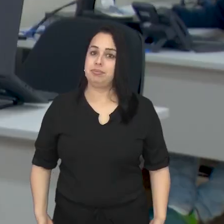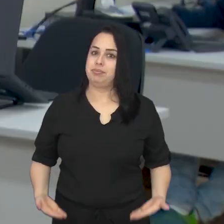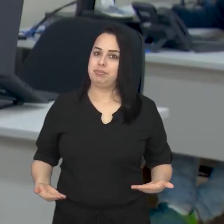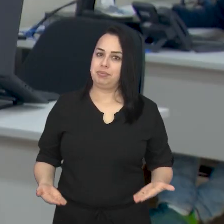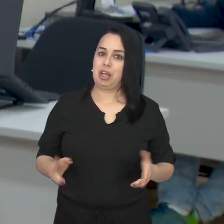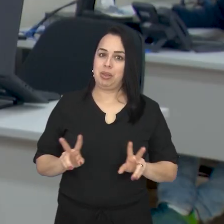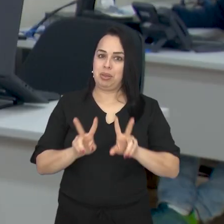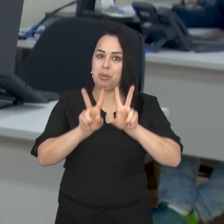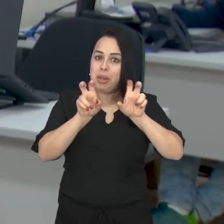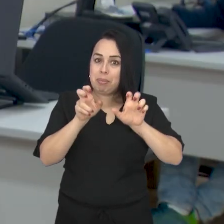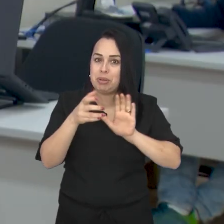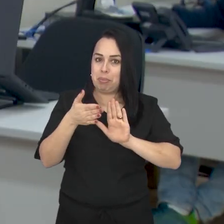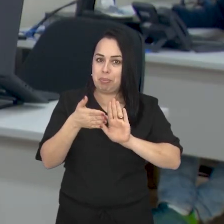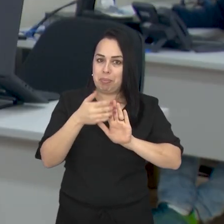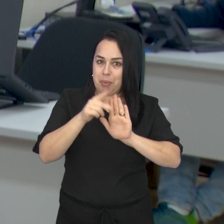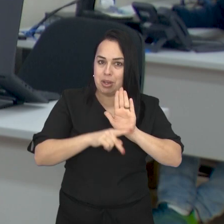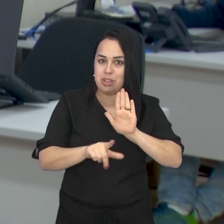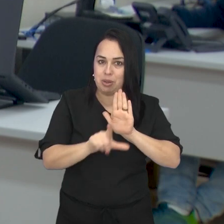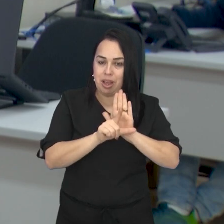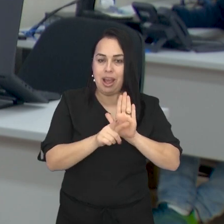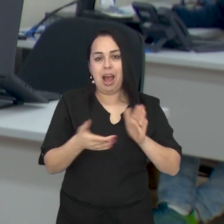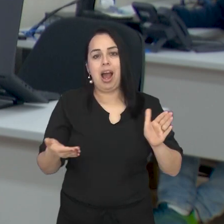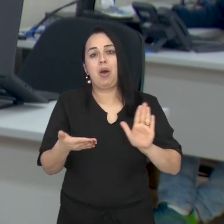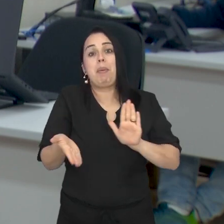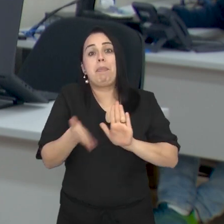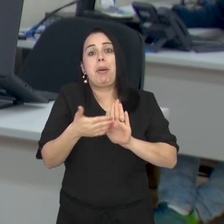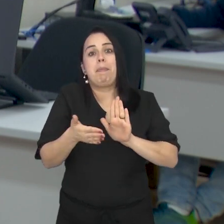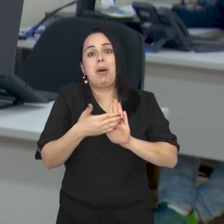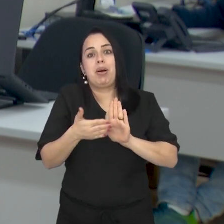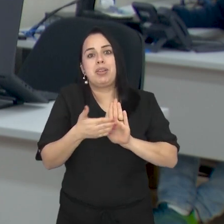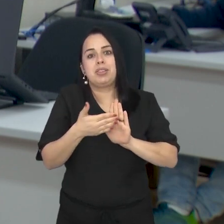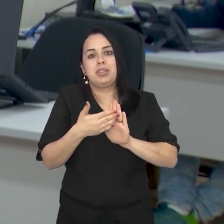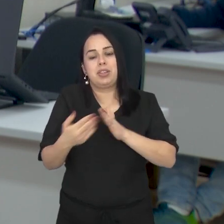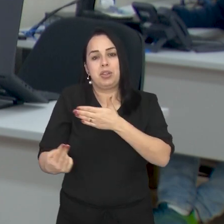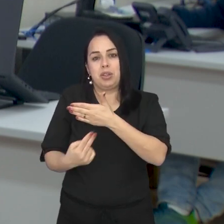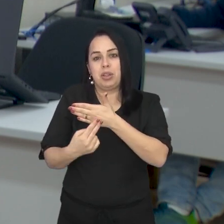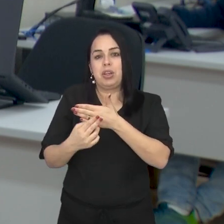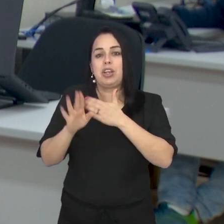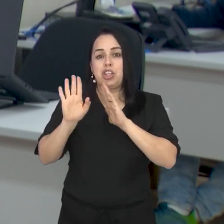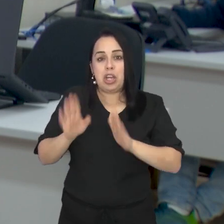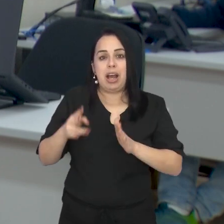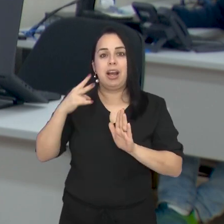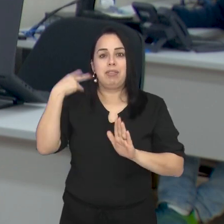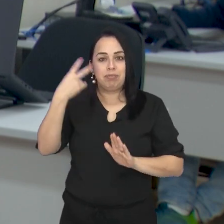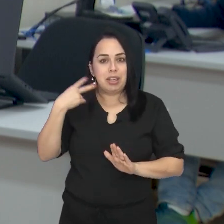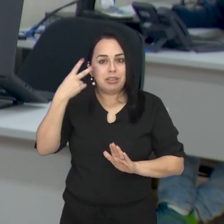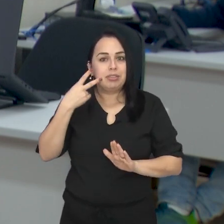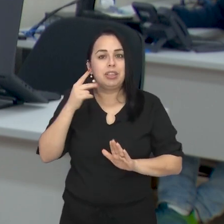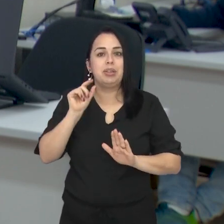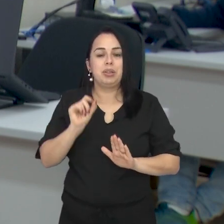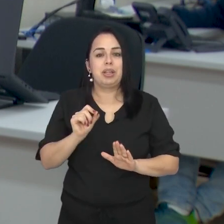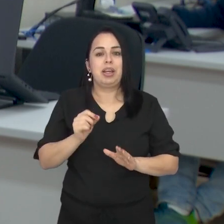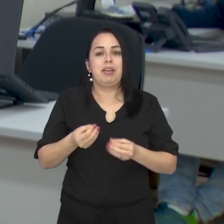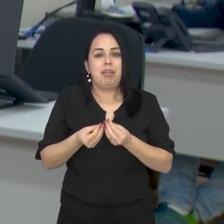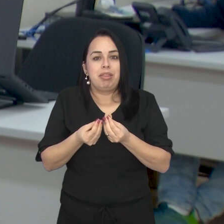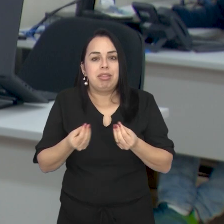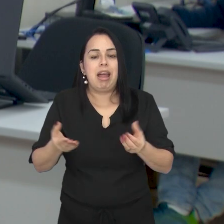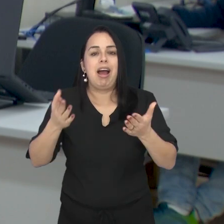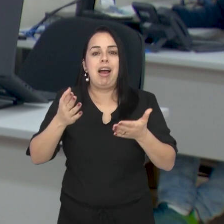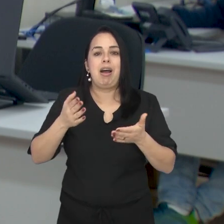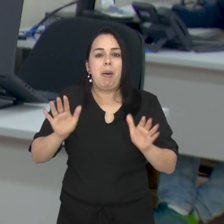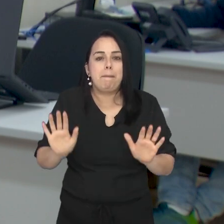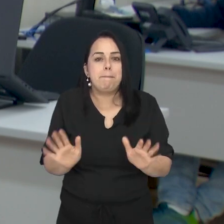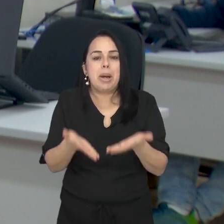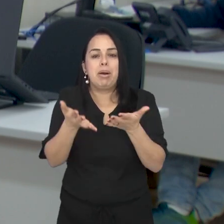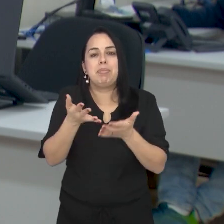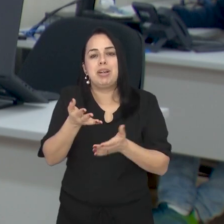E ainda no tema de projetos de lei, a gente fala agora de uma proposta aprovada pelos vereadores que vai expandir o acesso à leitura aqui na